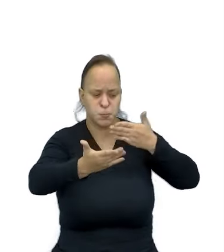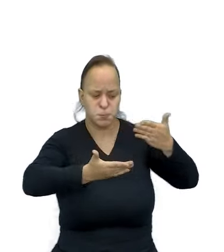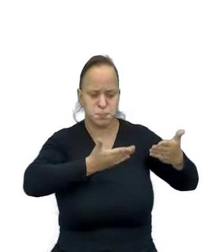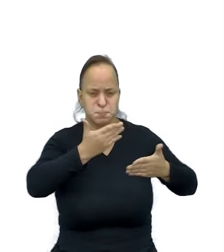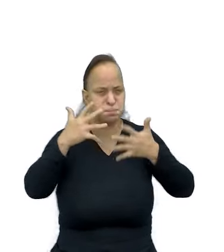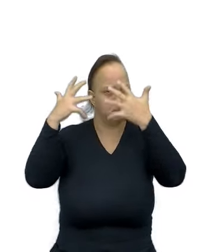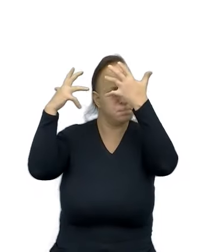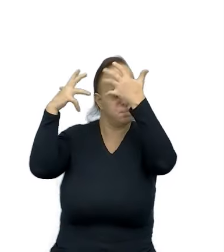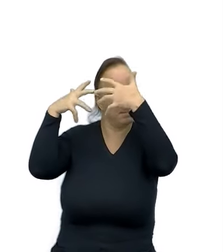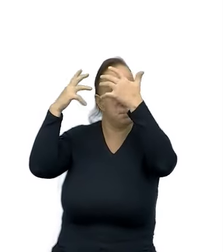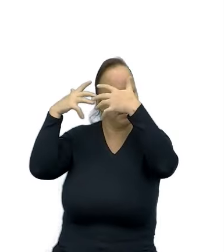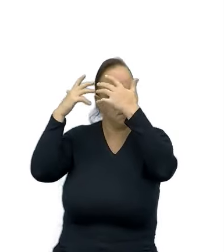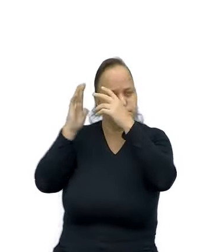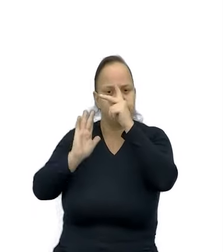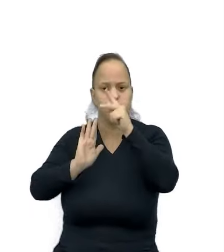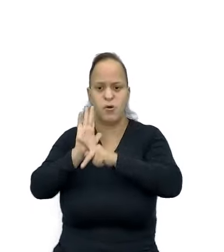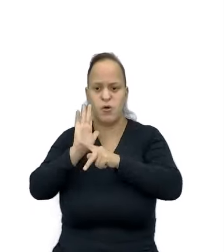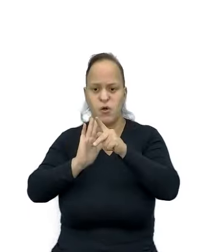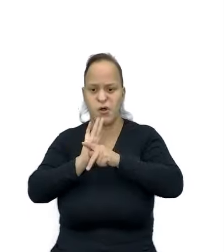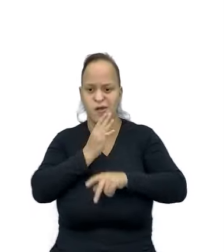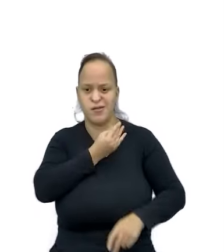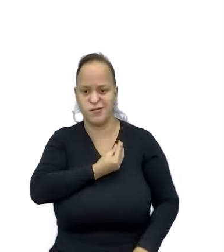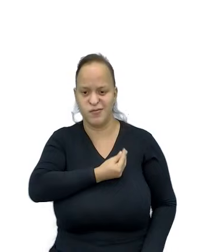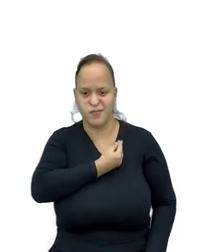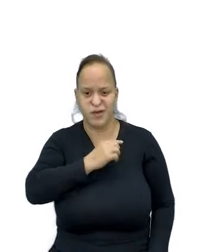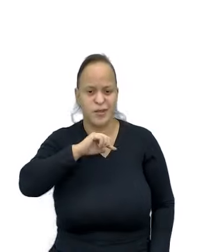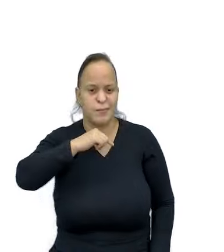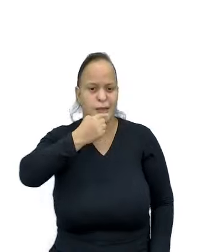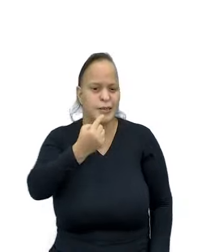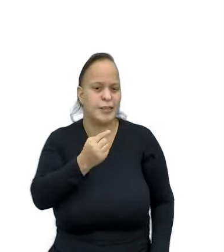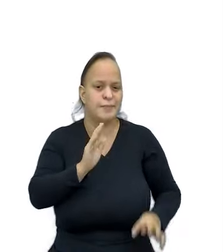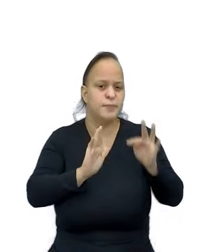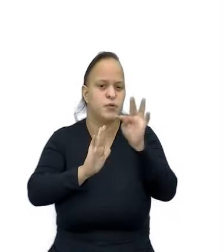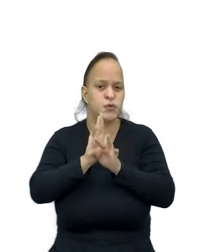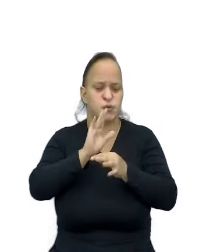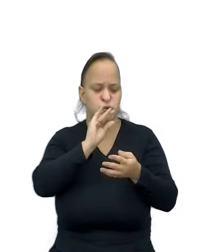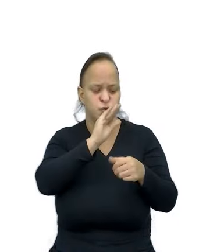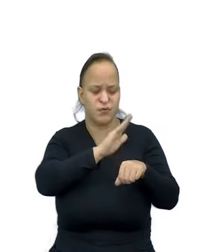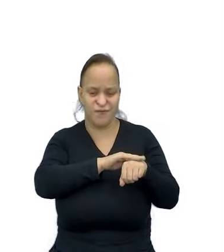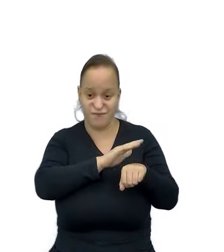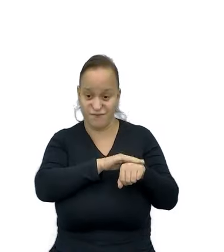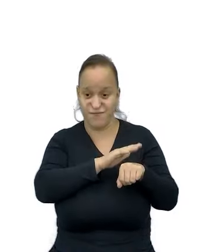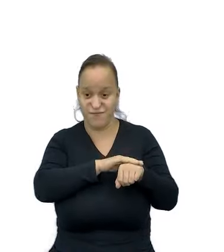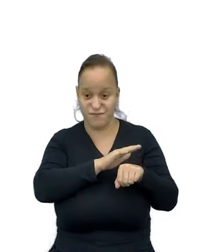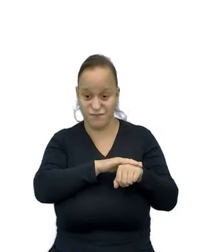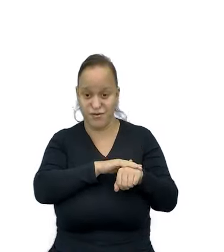sobre projetos de vida para uma produção textual, relativos aos estudos